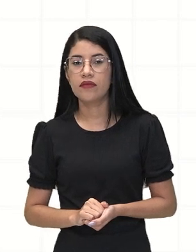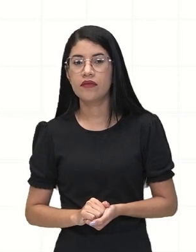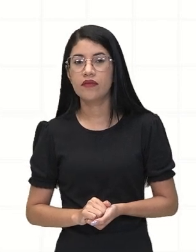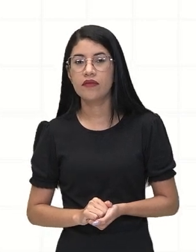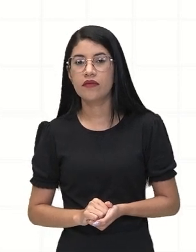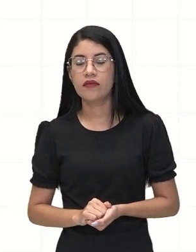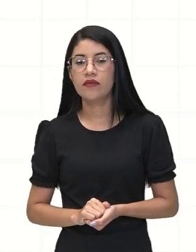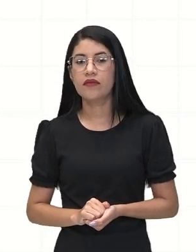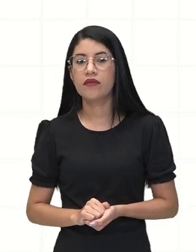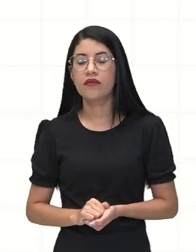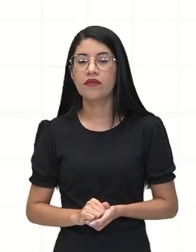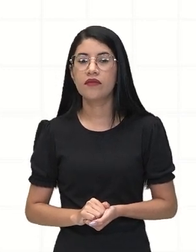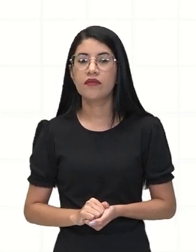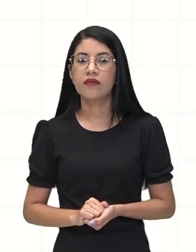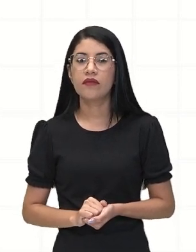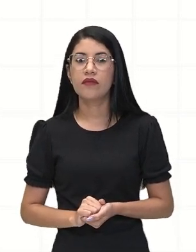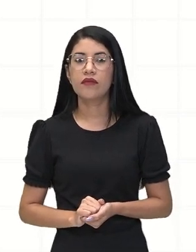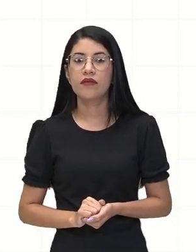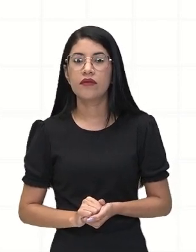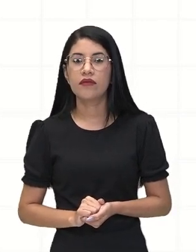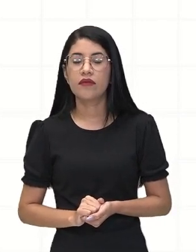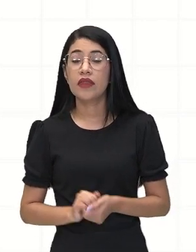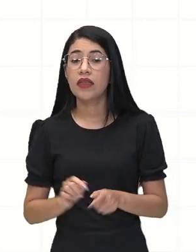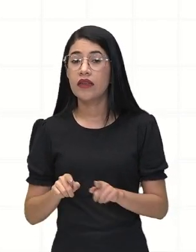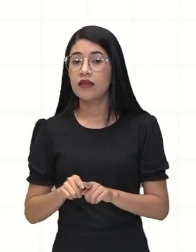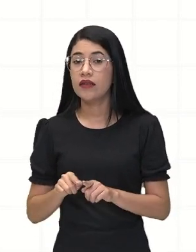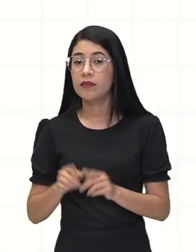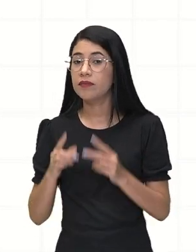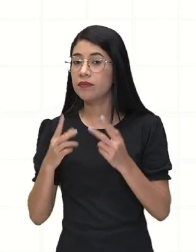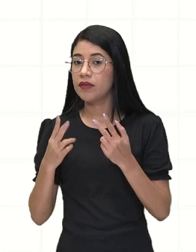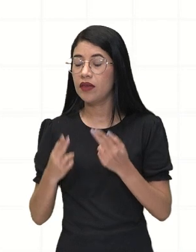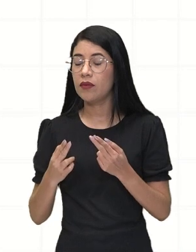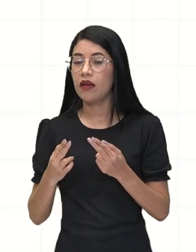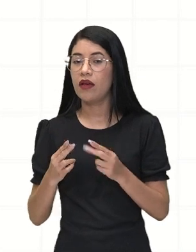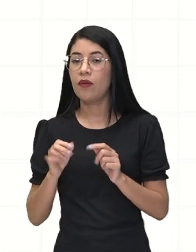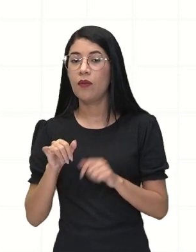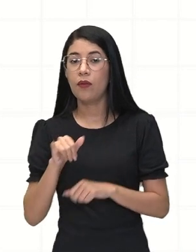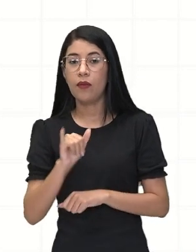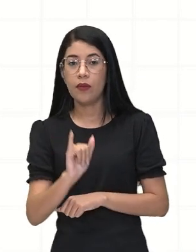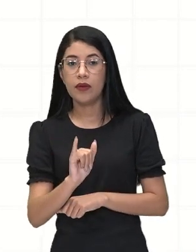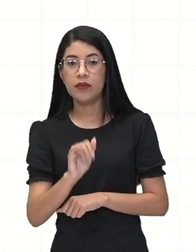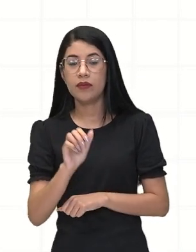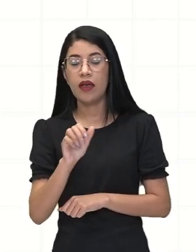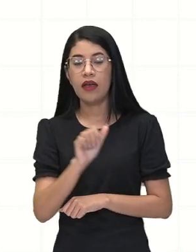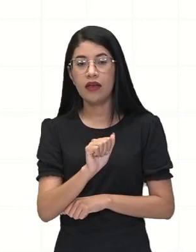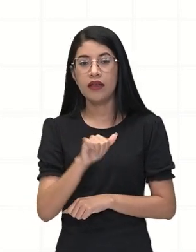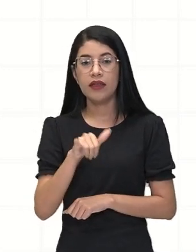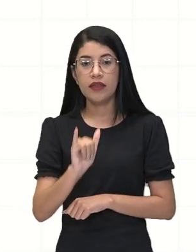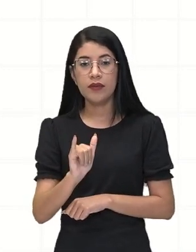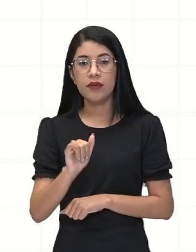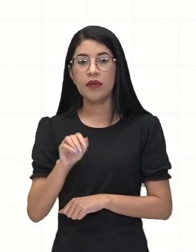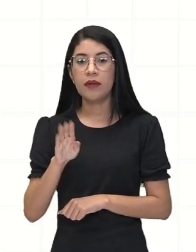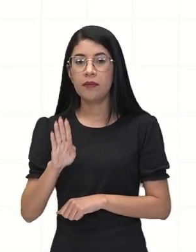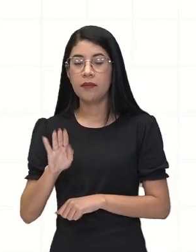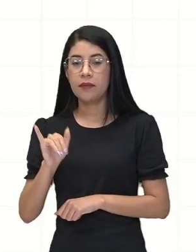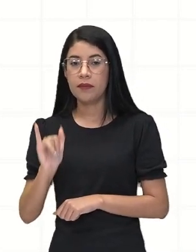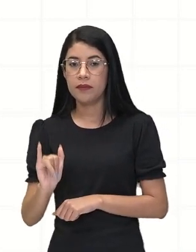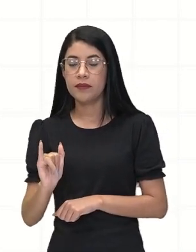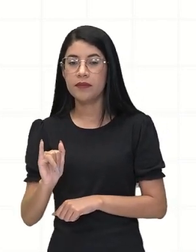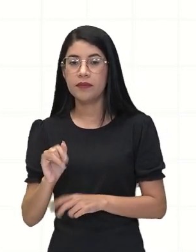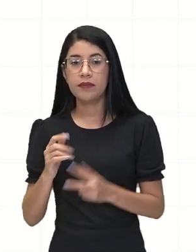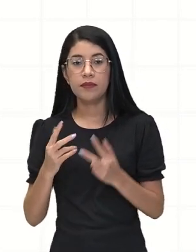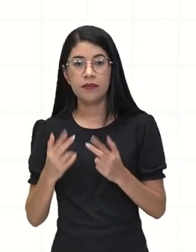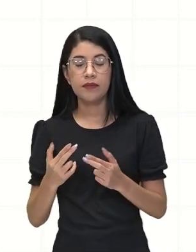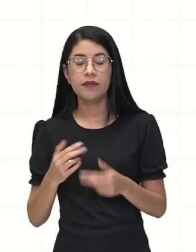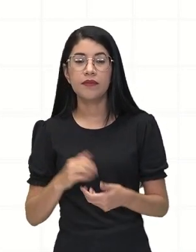B. Beleza? Da mesma forma, eu vou trabalhar aqui nas outras duas parcelas. Porque lembra que ó, a gente está usando